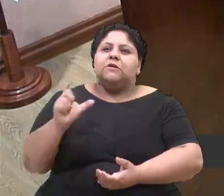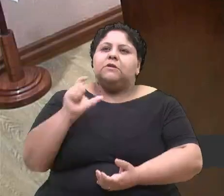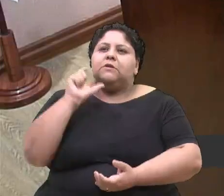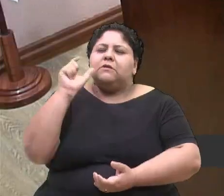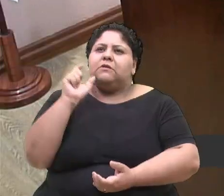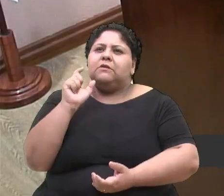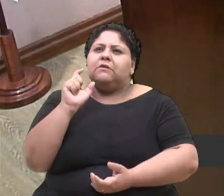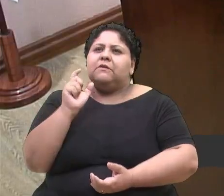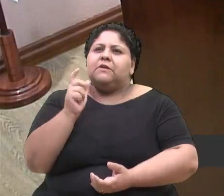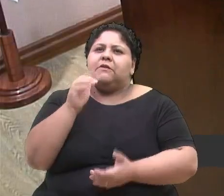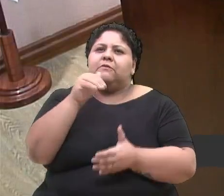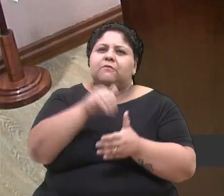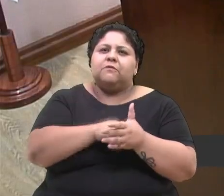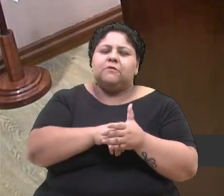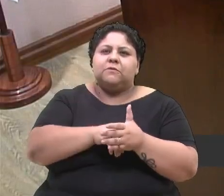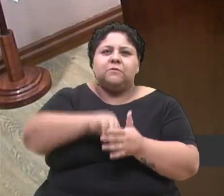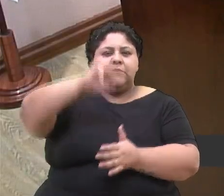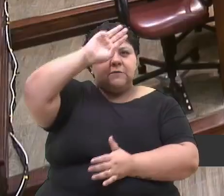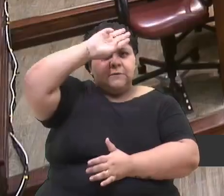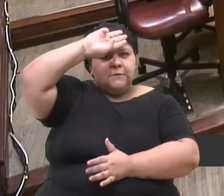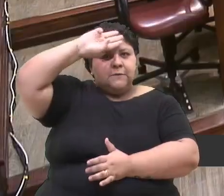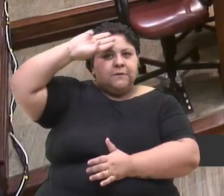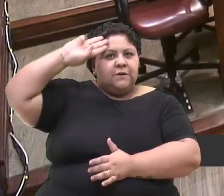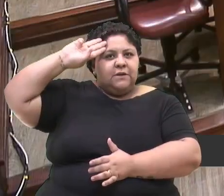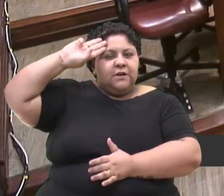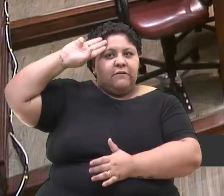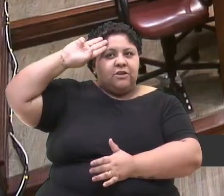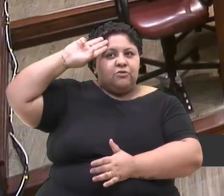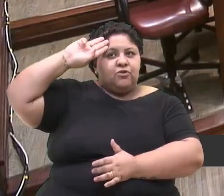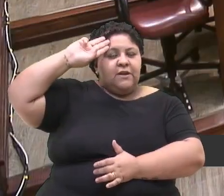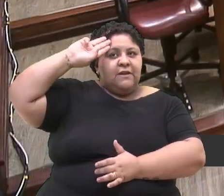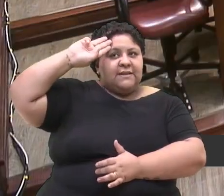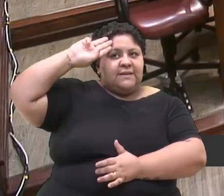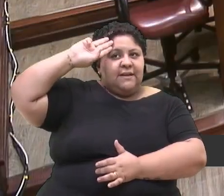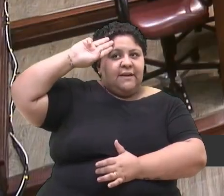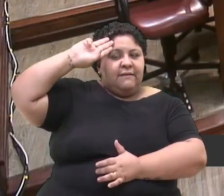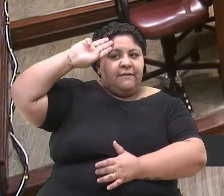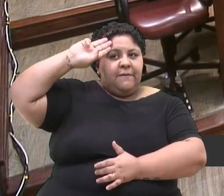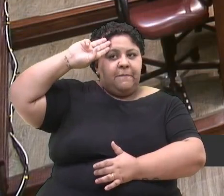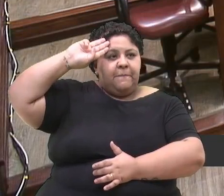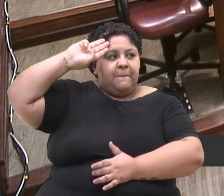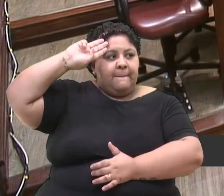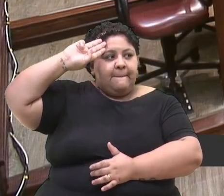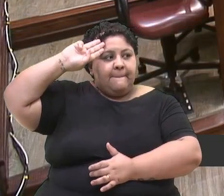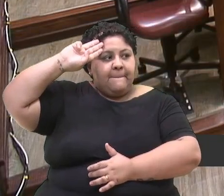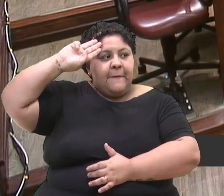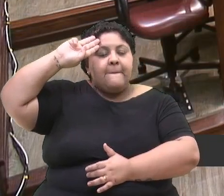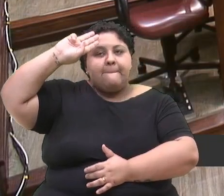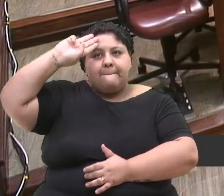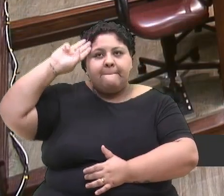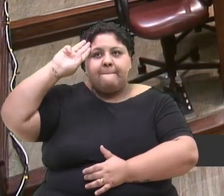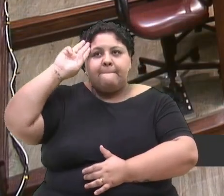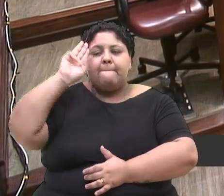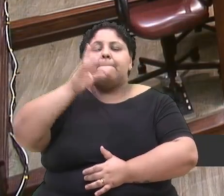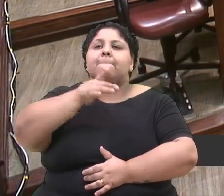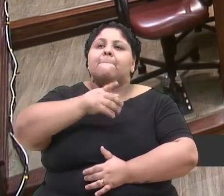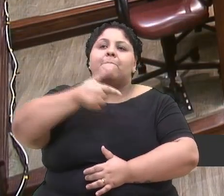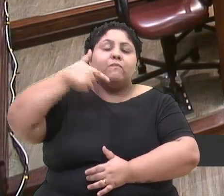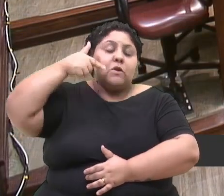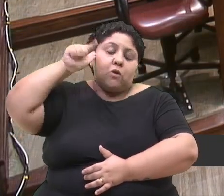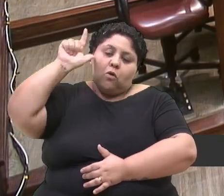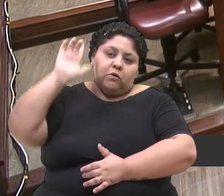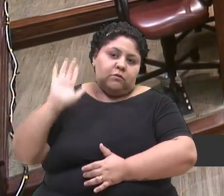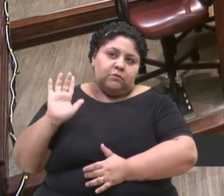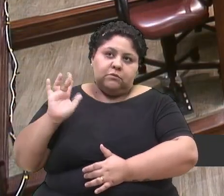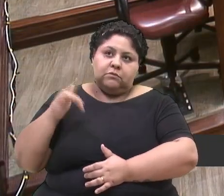Juliano Valim. Presidente, olha que tema importante. Eu, de fato, ontem, por motivos